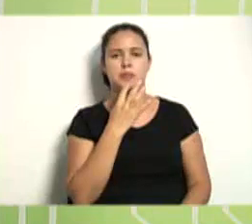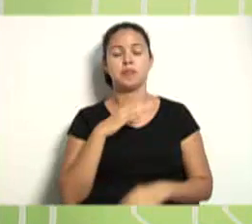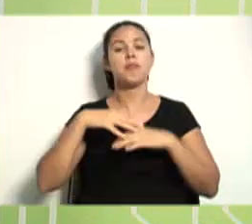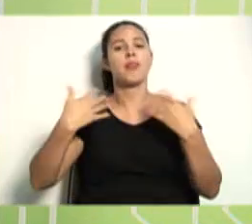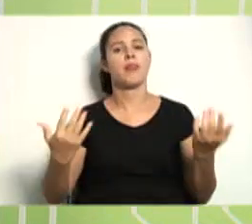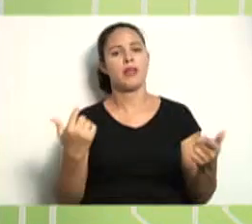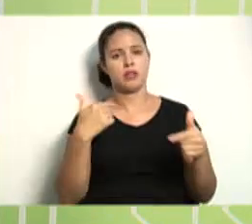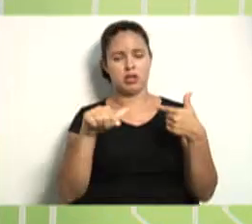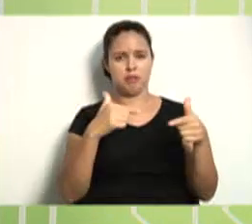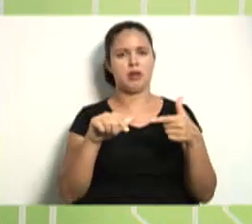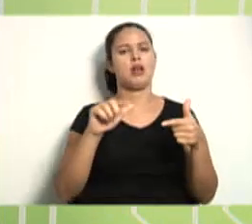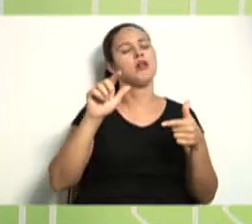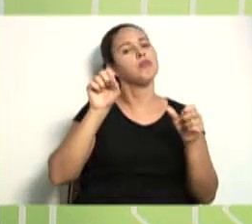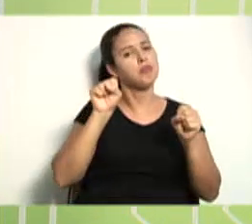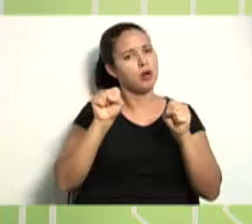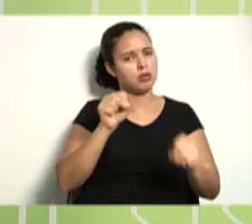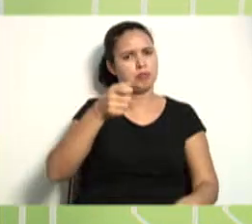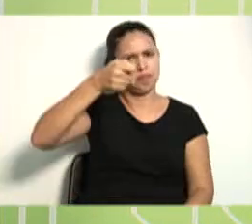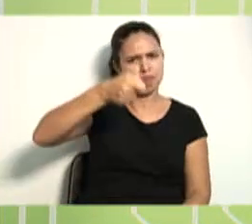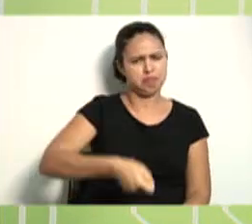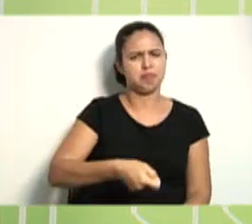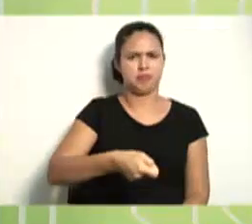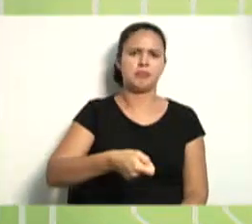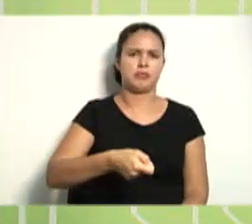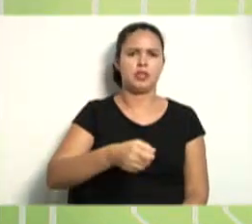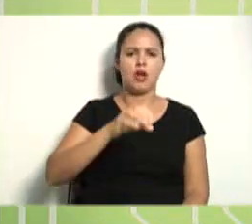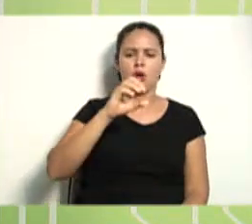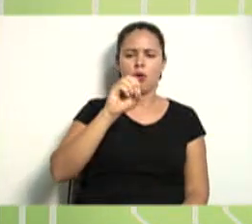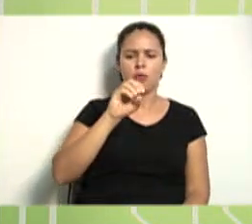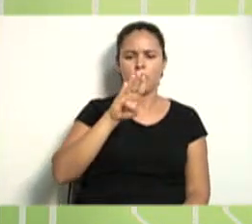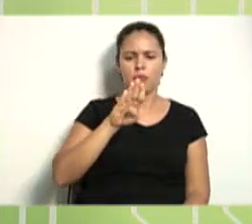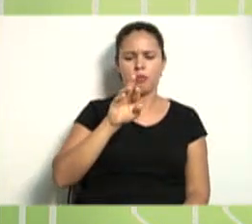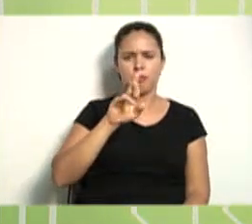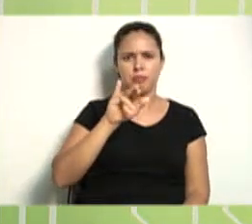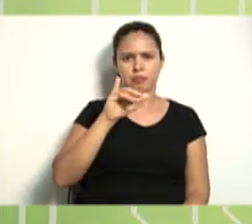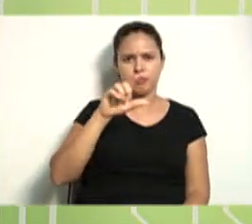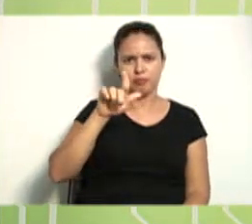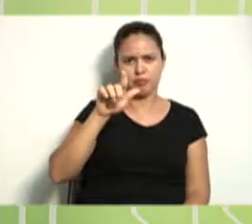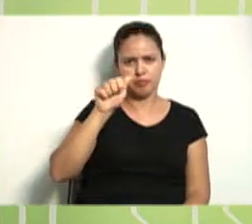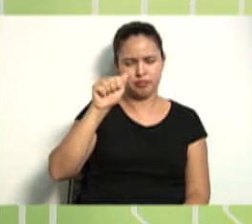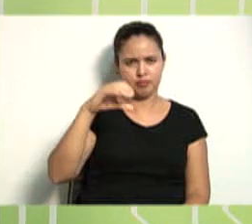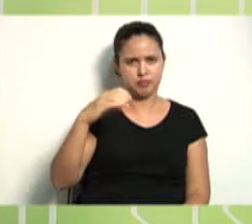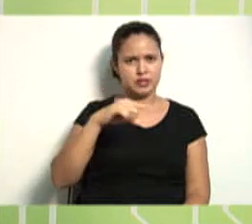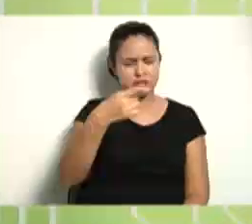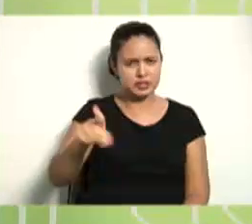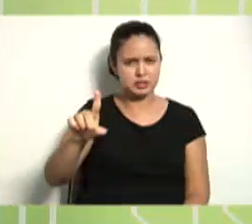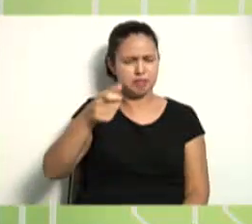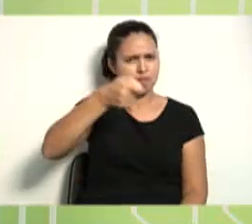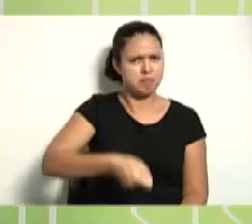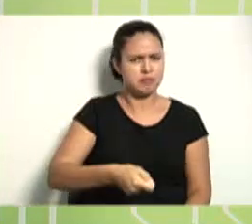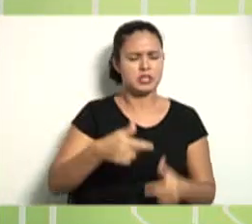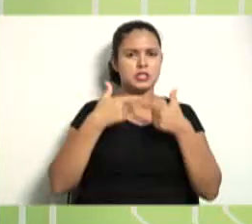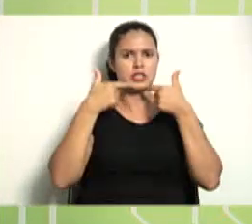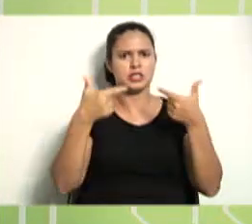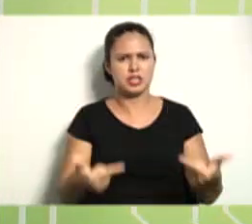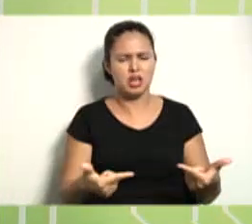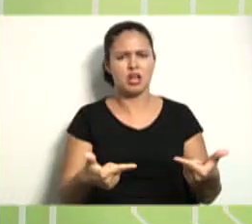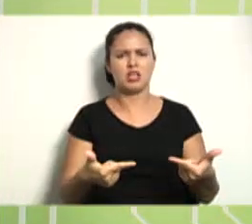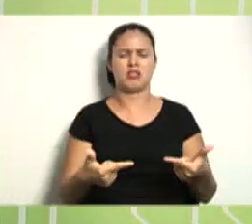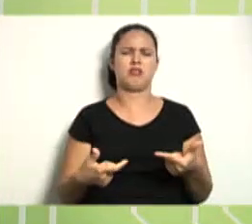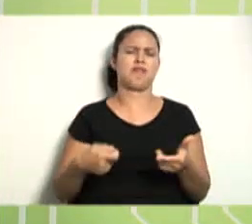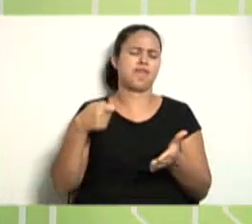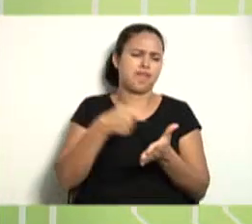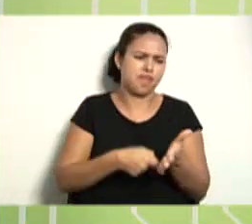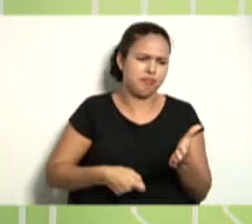uma obrigação, ele pode ser uma chatice, ele pode ser uma dura forma